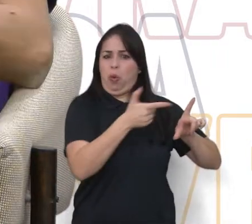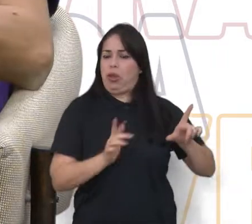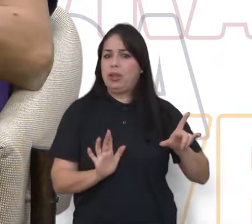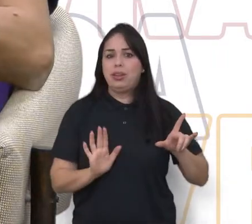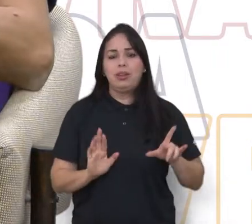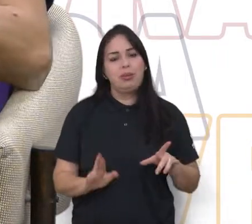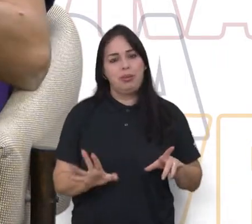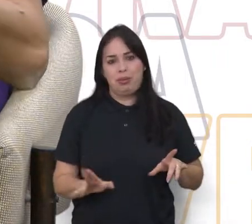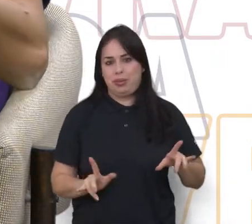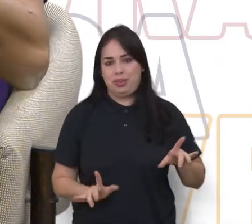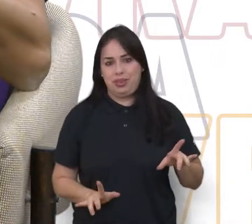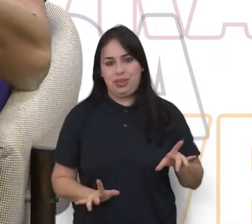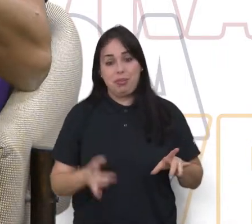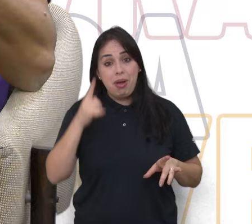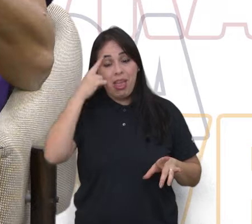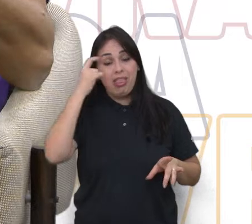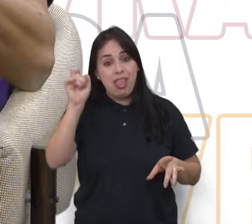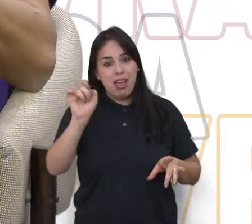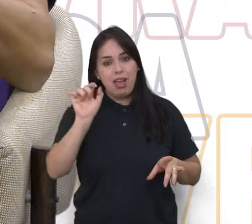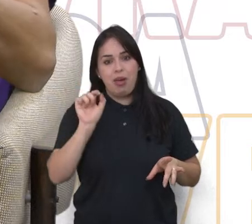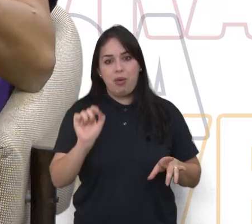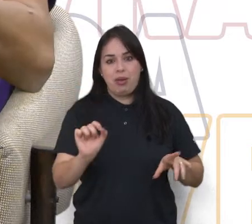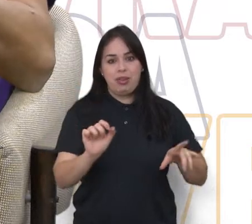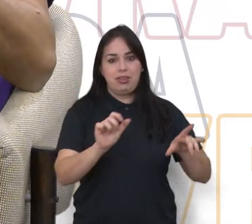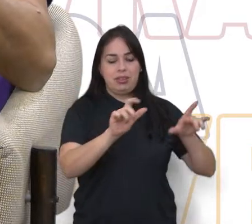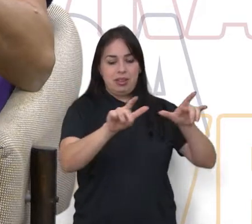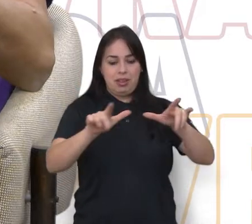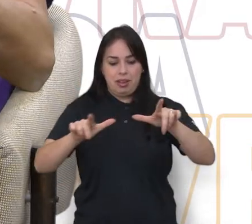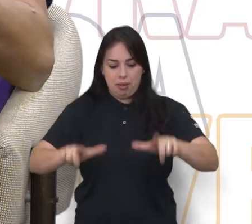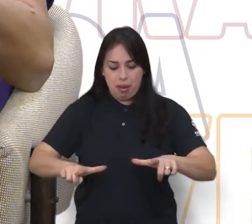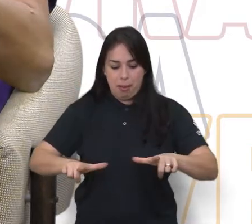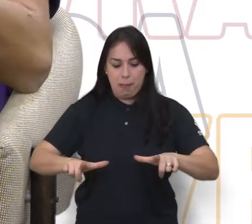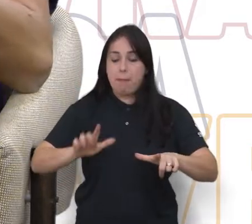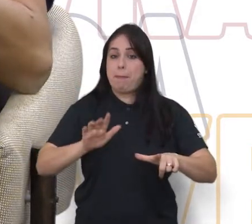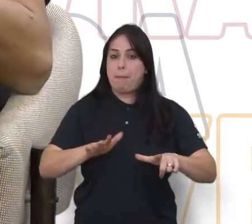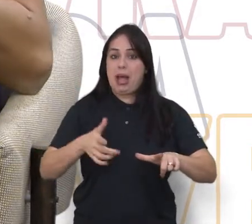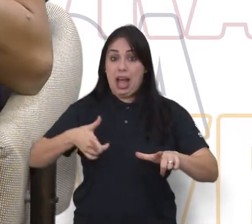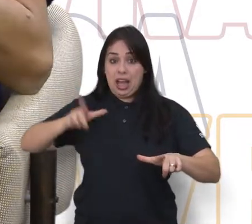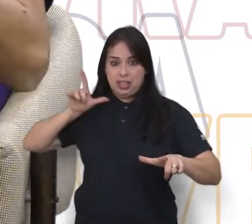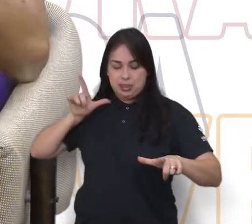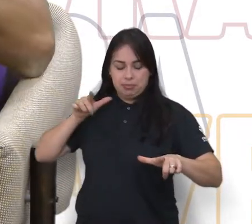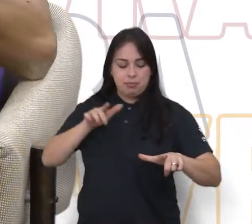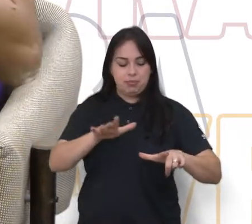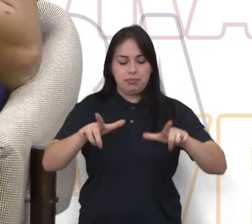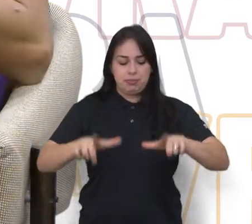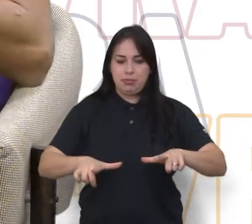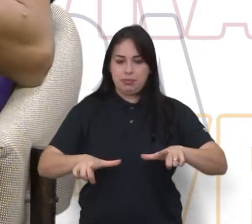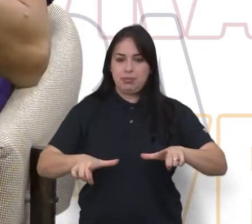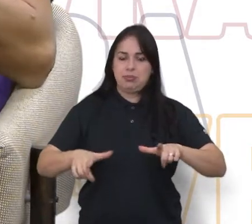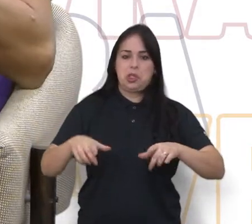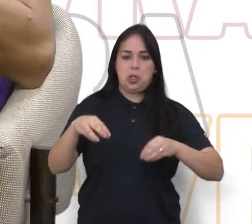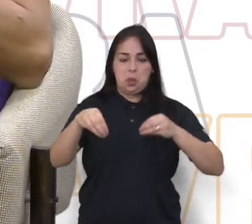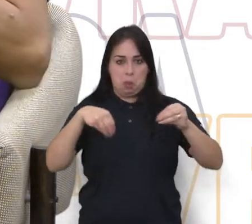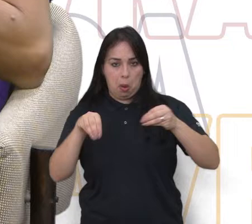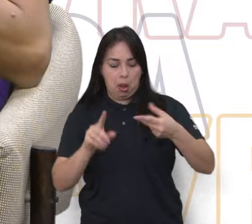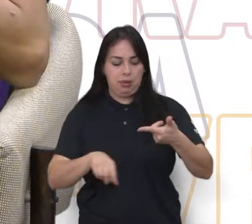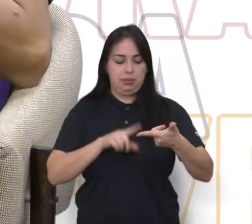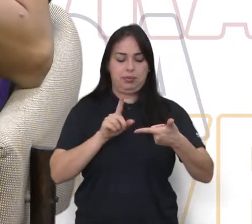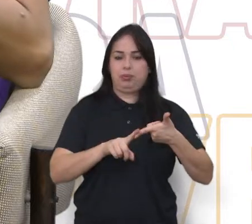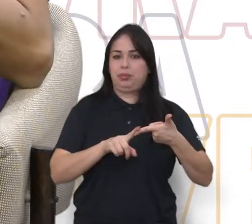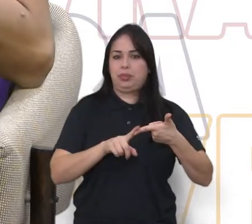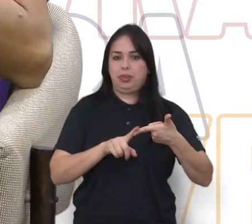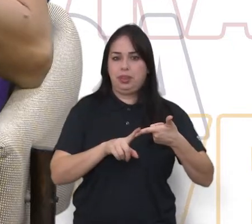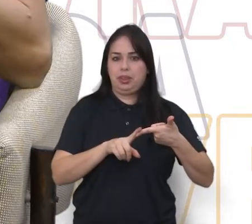Não. Uma das ideias é você usar uma placa. Você pode usar uma placa de plástico, uma